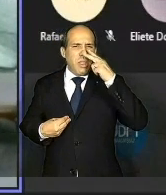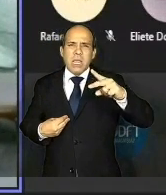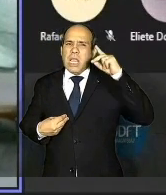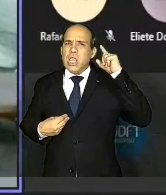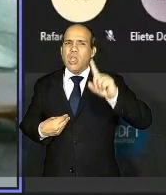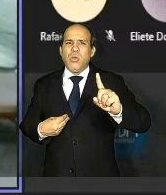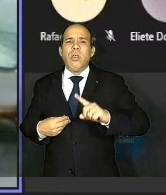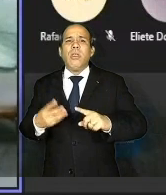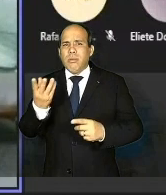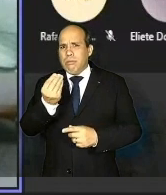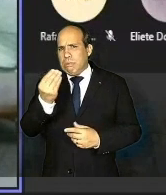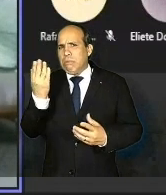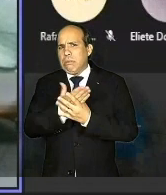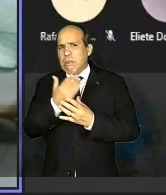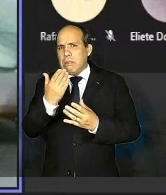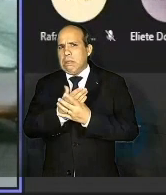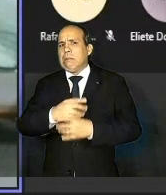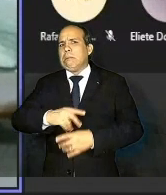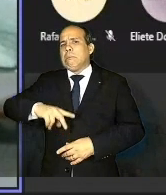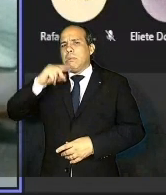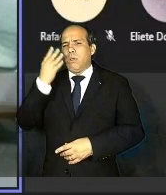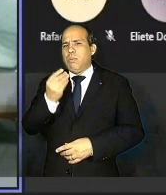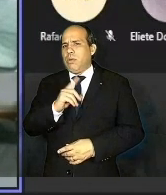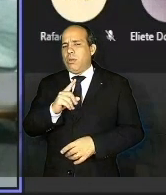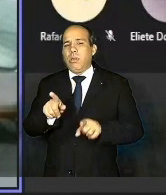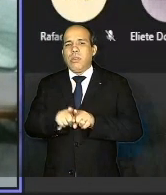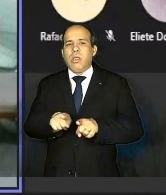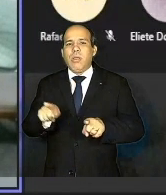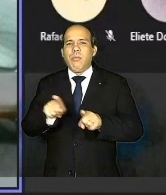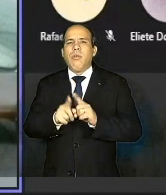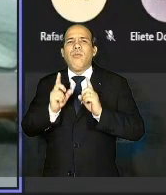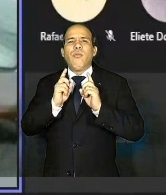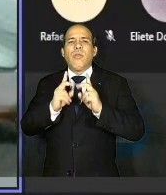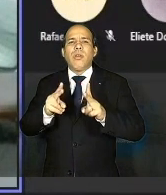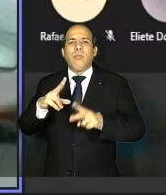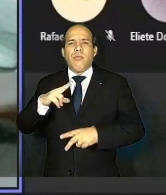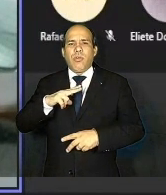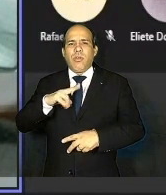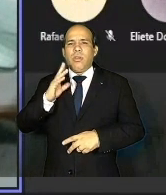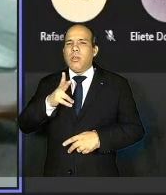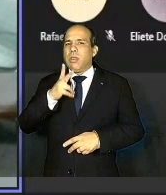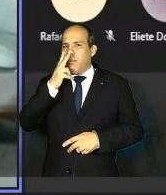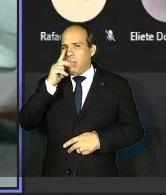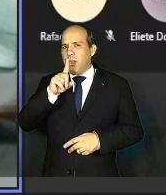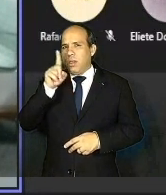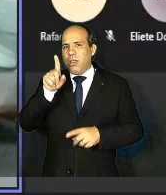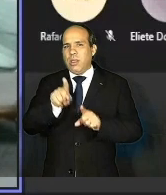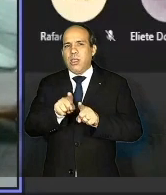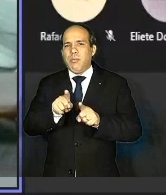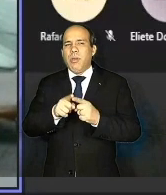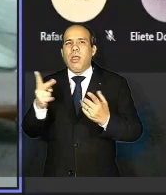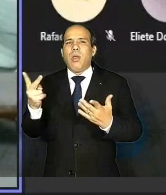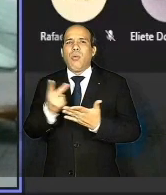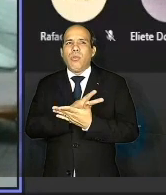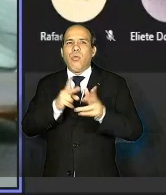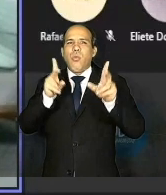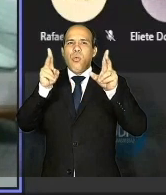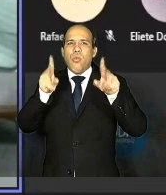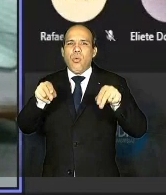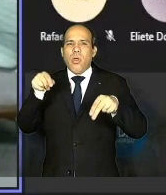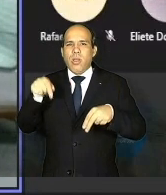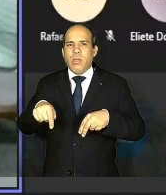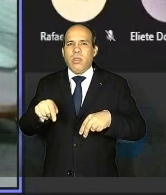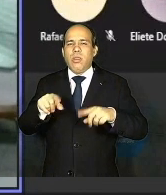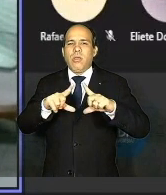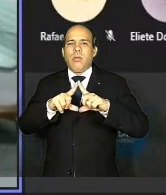Não, esse processo não é muito antigo, não. Tem muito processo dela aí, desembargador. Esse processo não é muito antigo, né? E ela foi privatizada há um pouco. Não, mas eu acho que lá